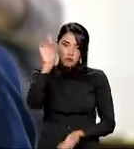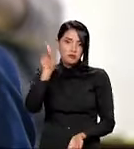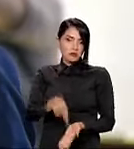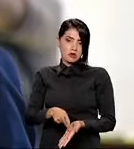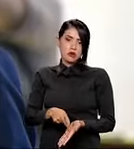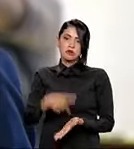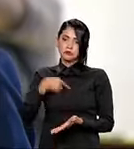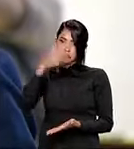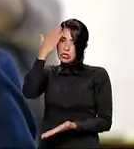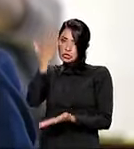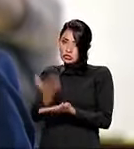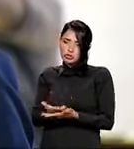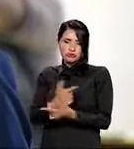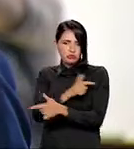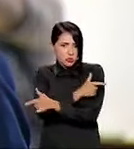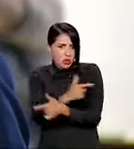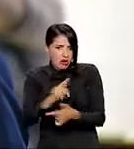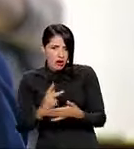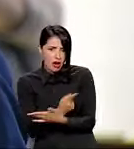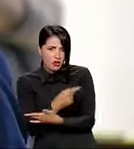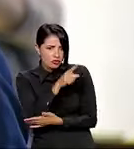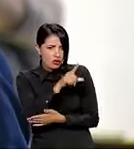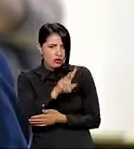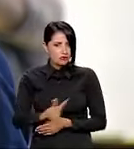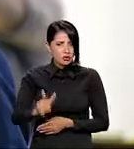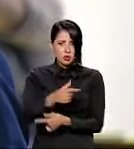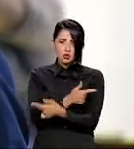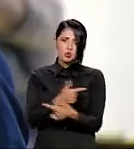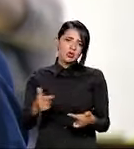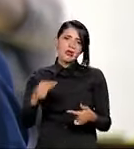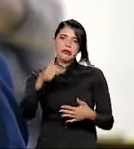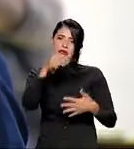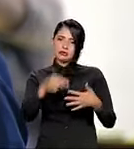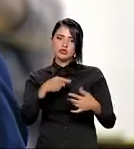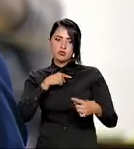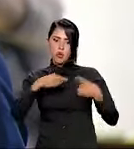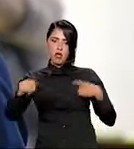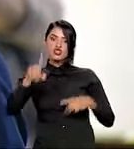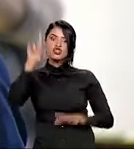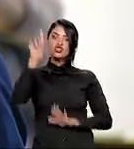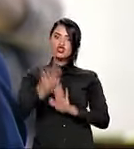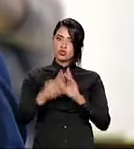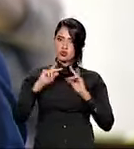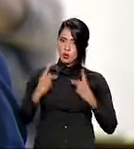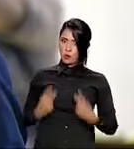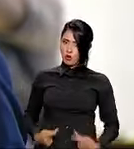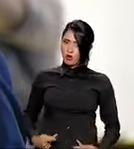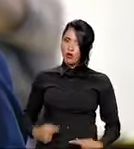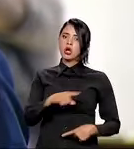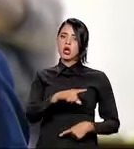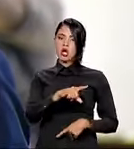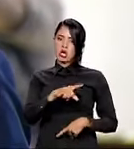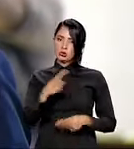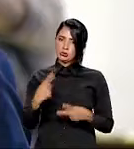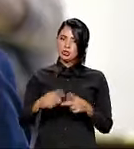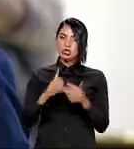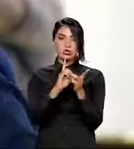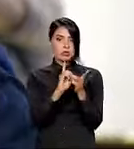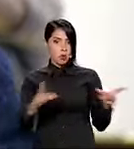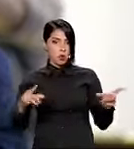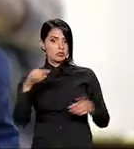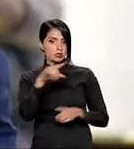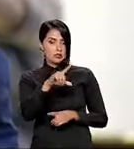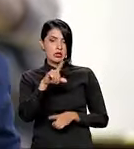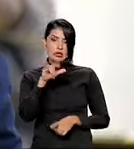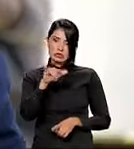realmente acredita que não tem nada de errado lá, nesse quesito de violações de direitos humanos, de democracia.